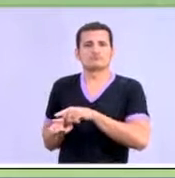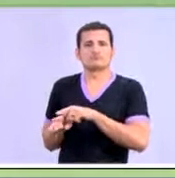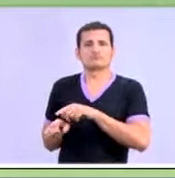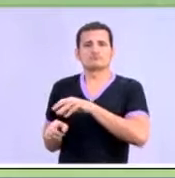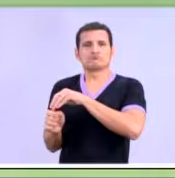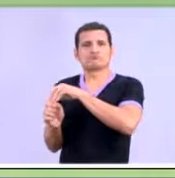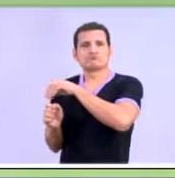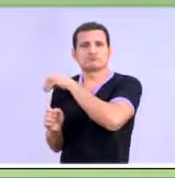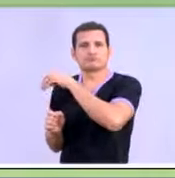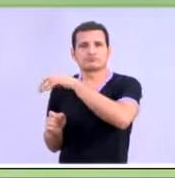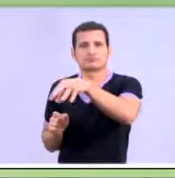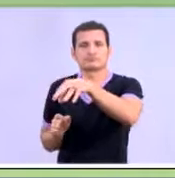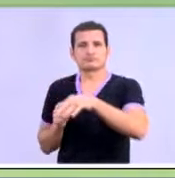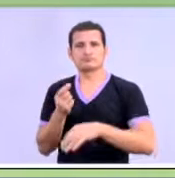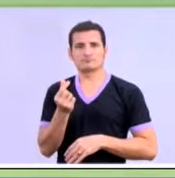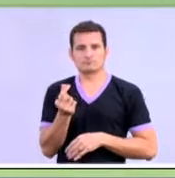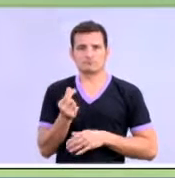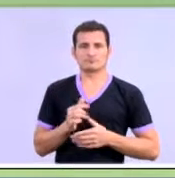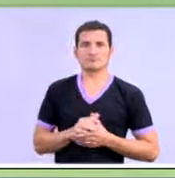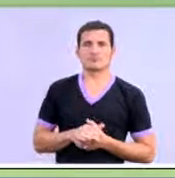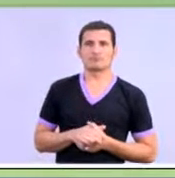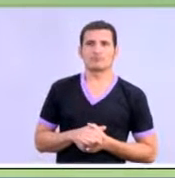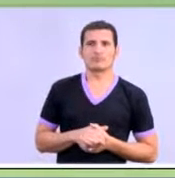Não sei se vocês perceberam algo em comum